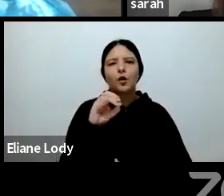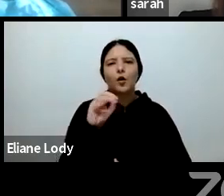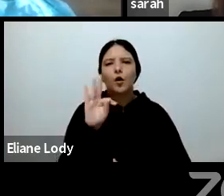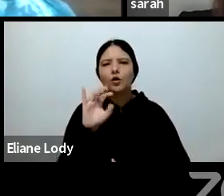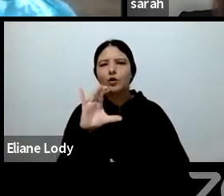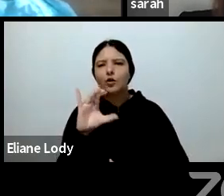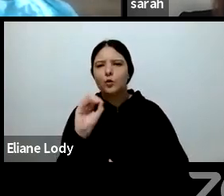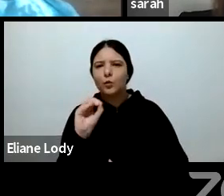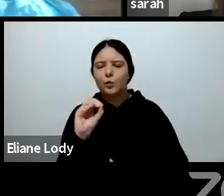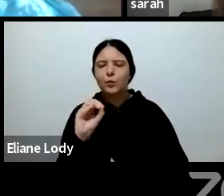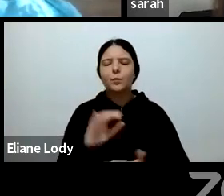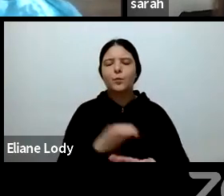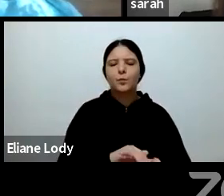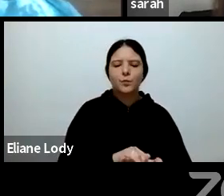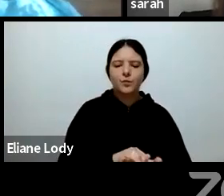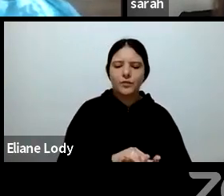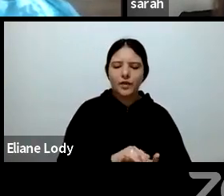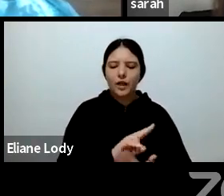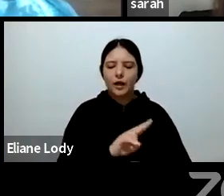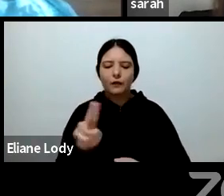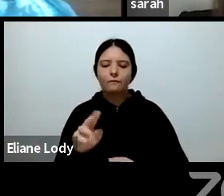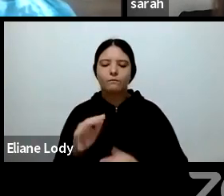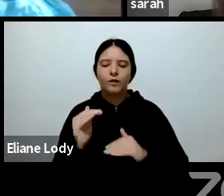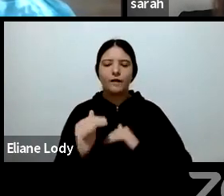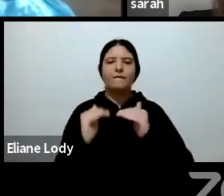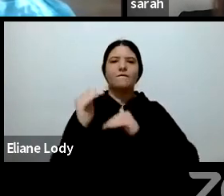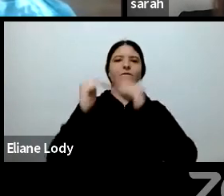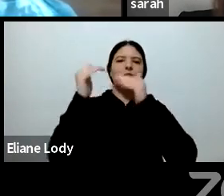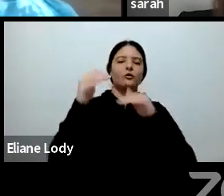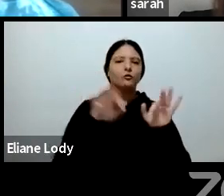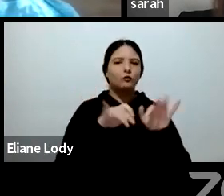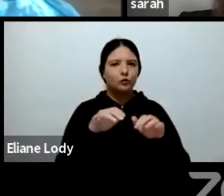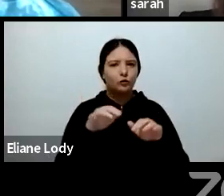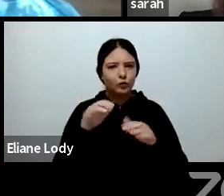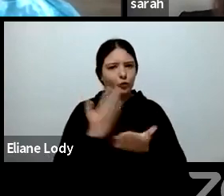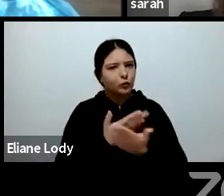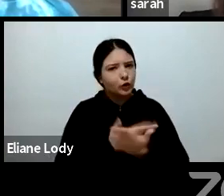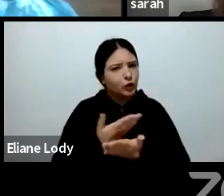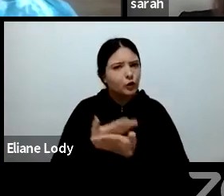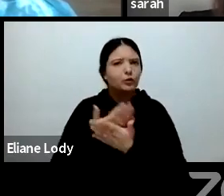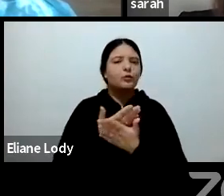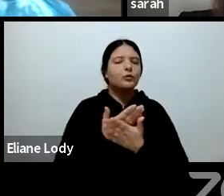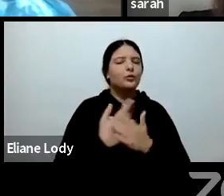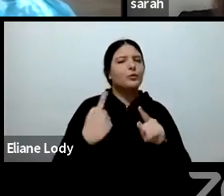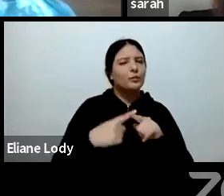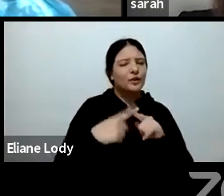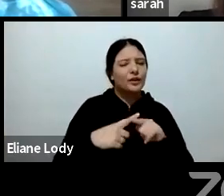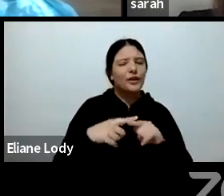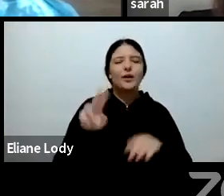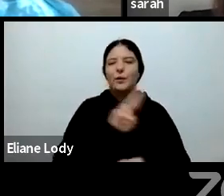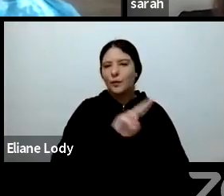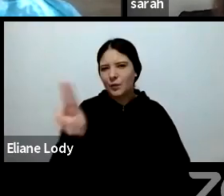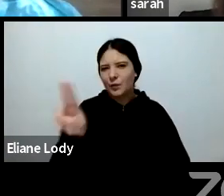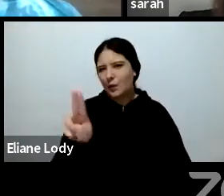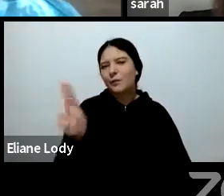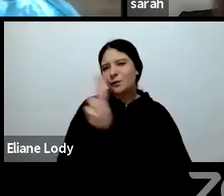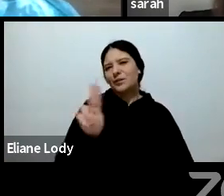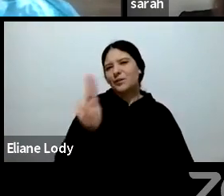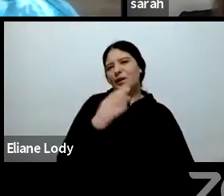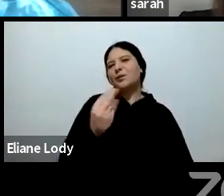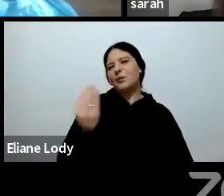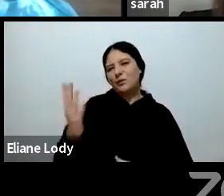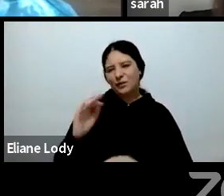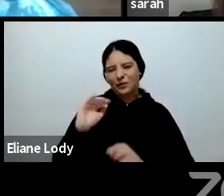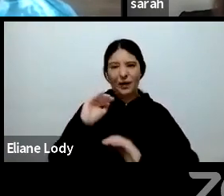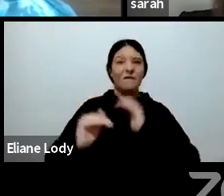volume é, né, Avanços no Estudo de Repertórios Semióticos, que é um nome bastante clássico também, né, no campo científico, avanços,